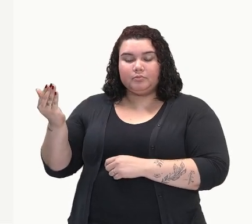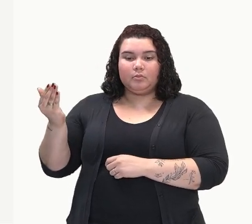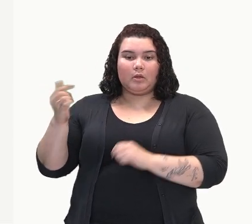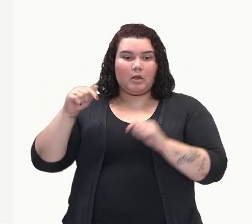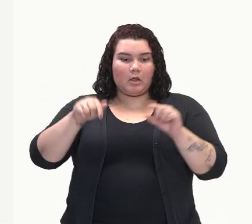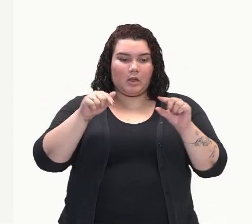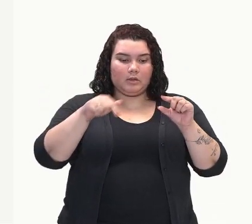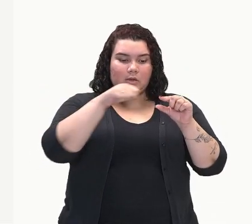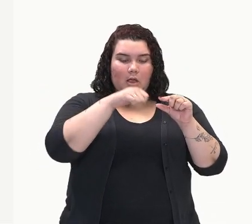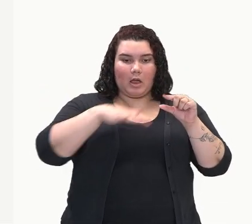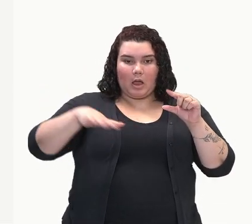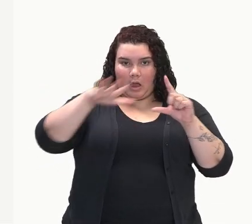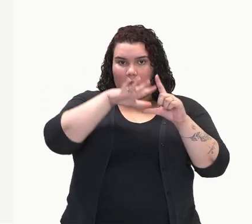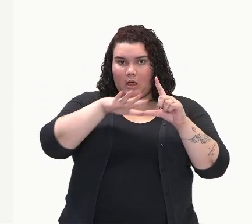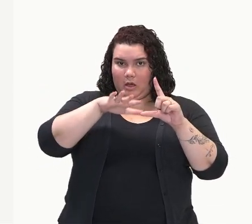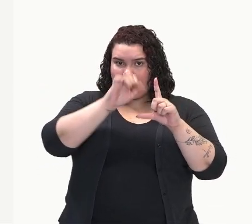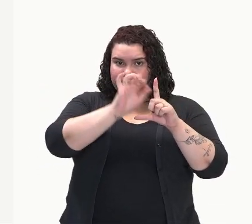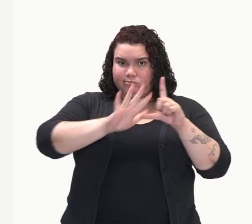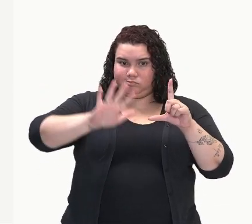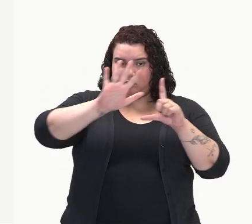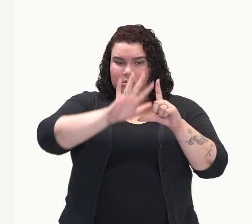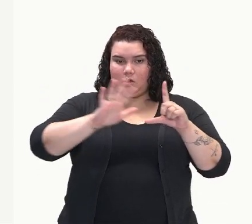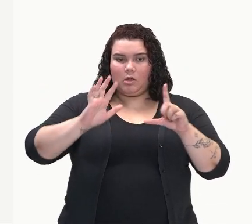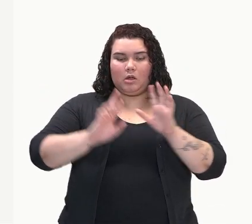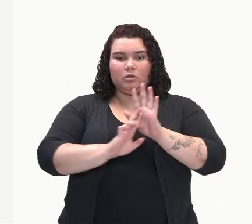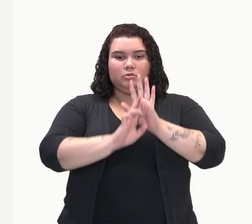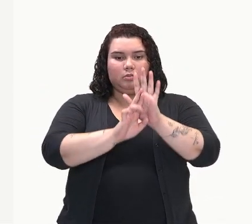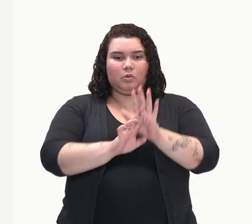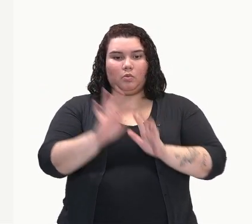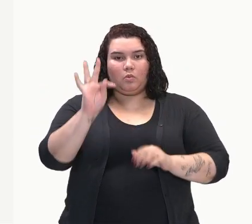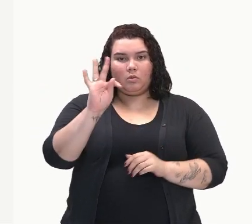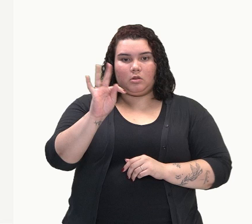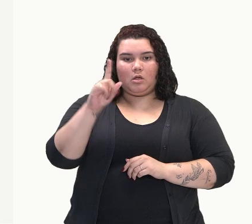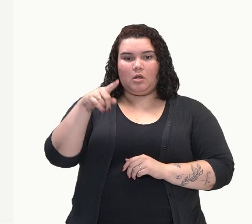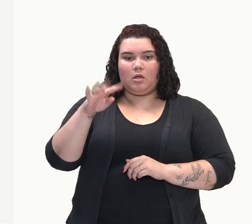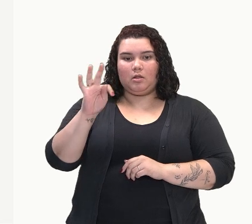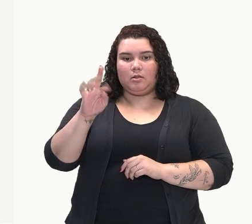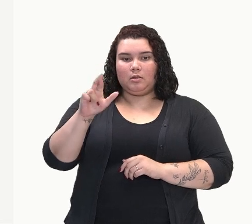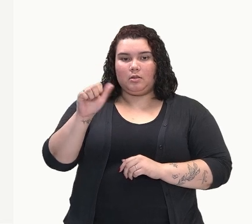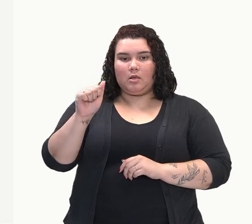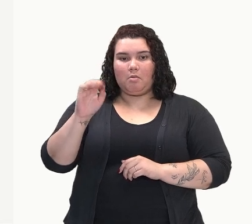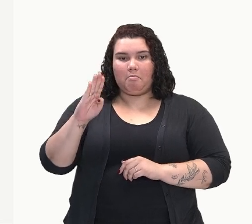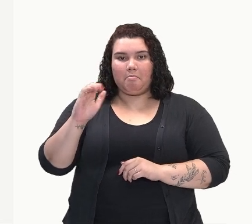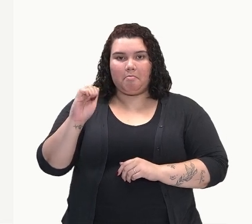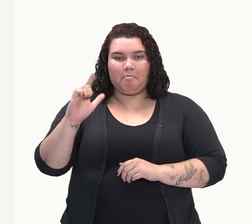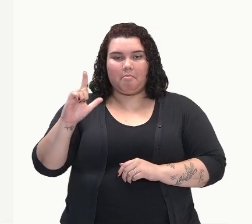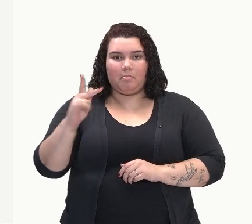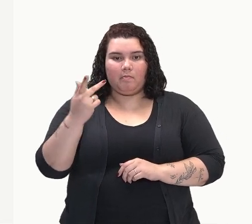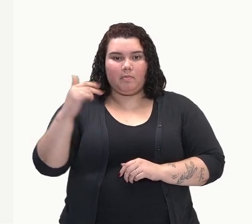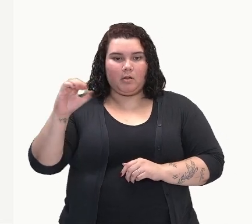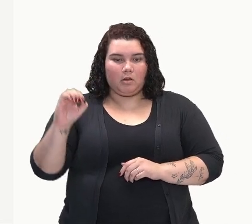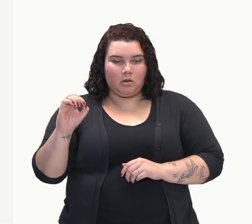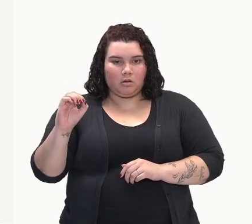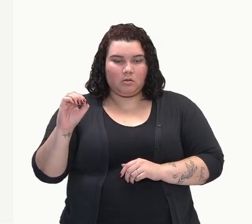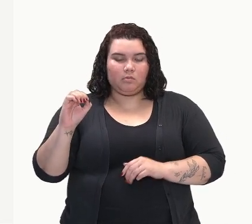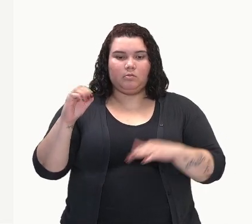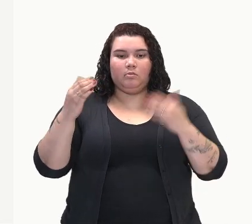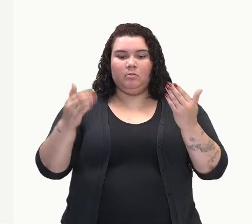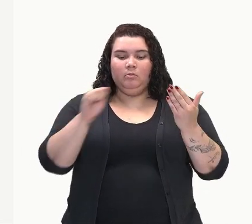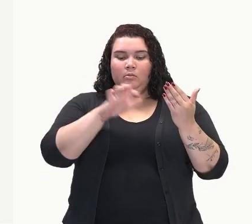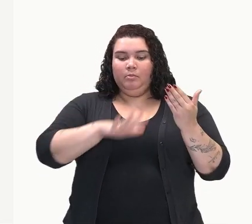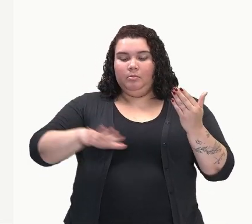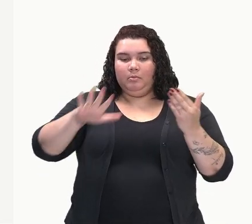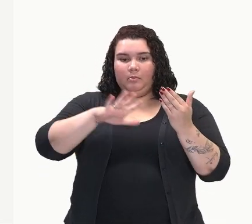área corresponde exatamente ao trabalho, está aqui ele escrito. Então, a área abaixo da curva,